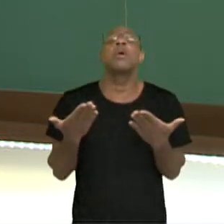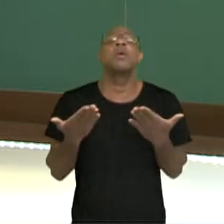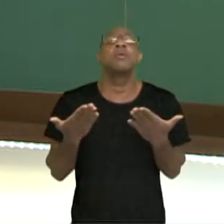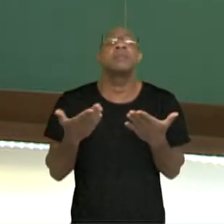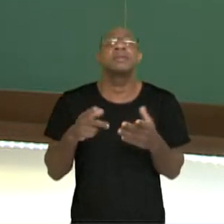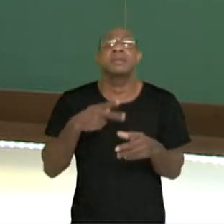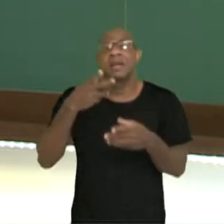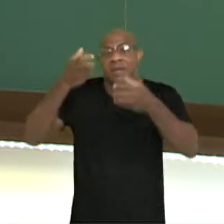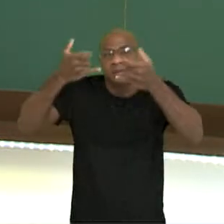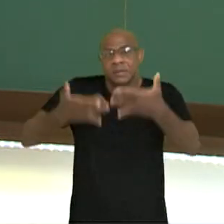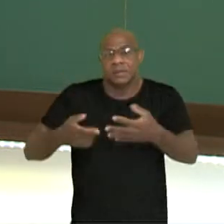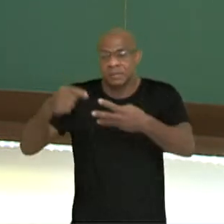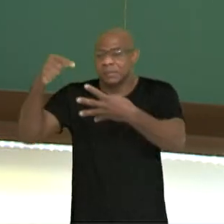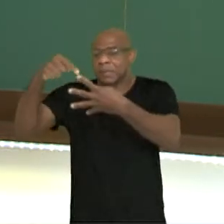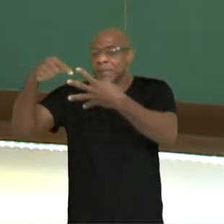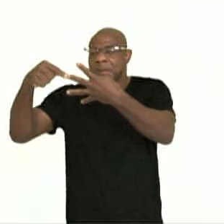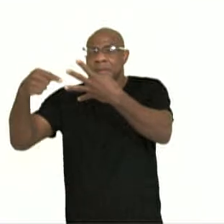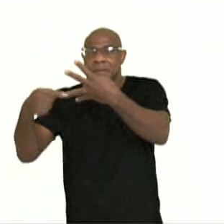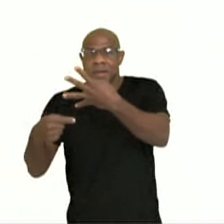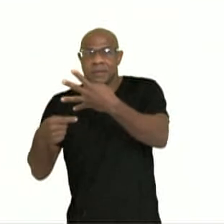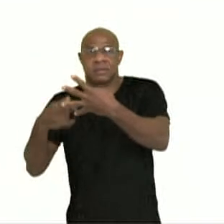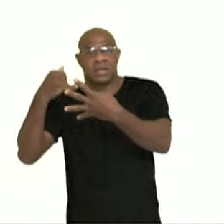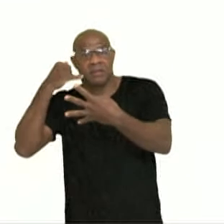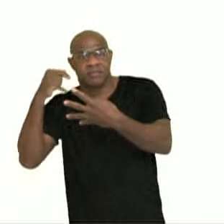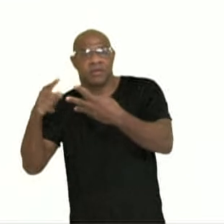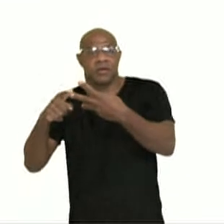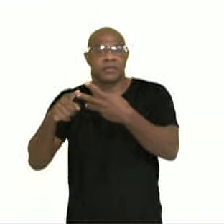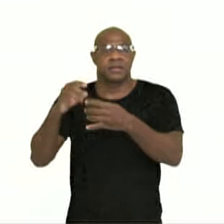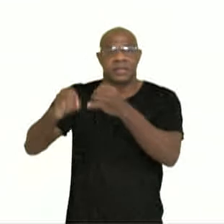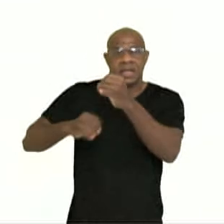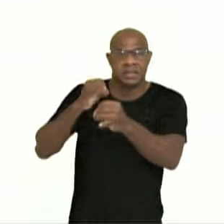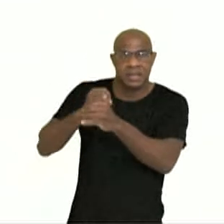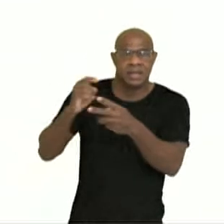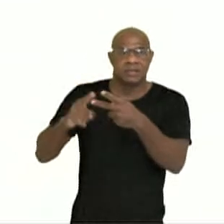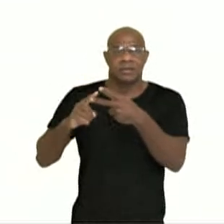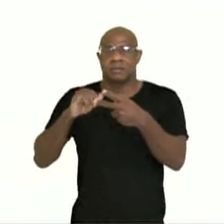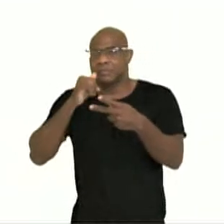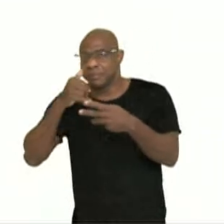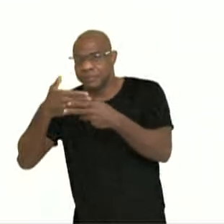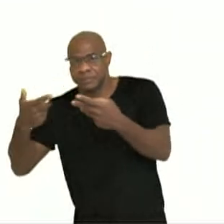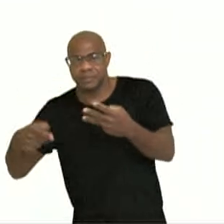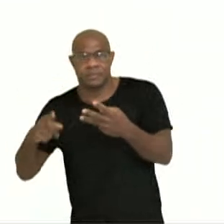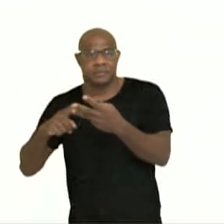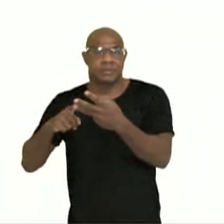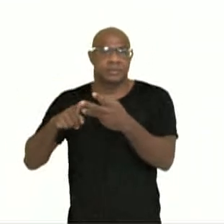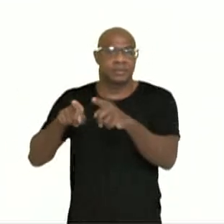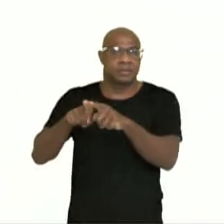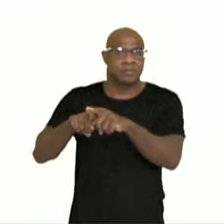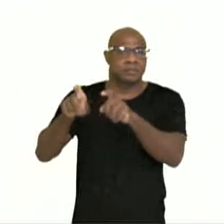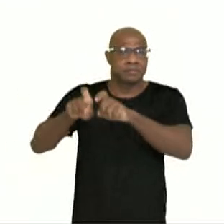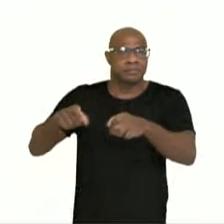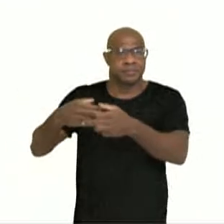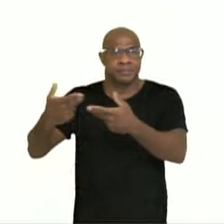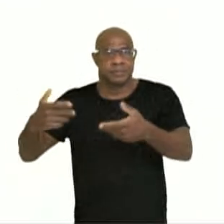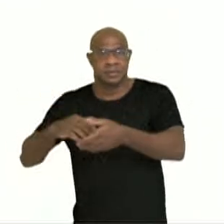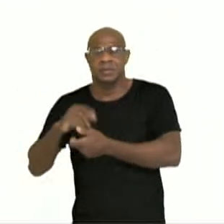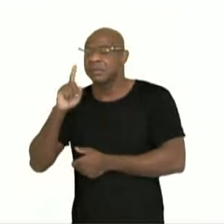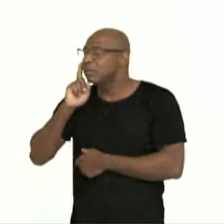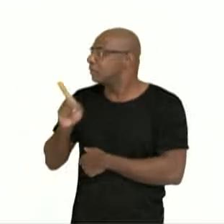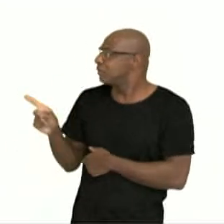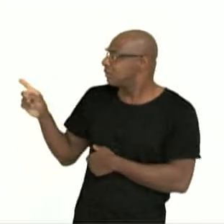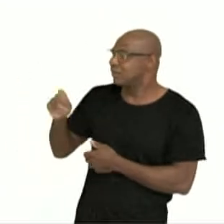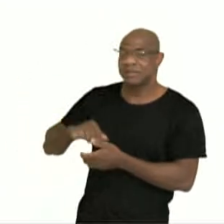falando destas quatro aqui, né? Telephone, Internet, Electricity e Microwave. Né? Então, a moça está dizendo